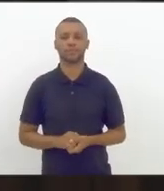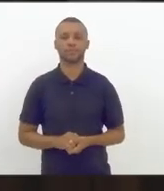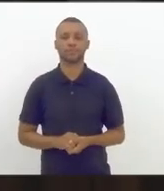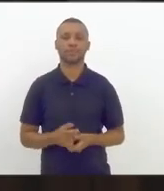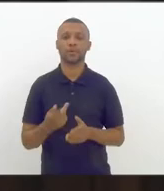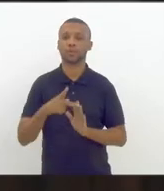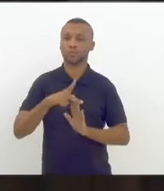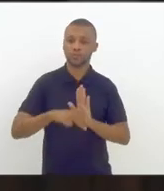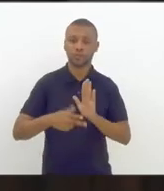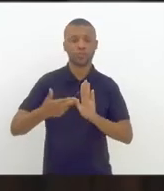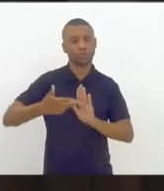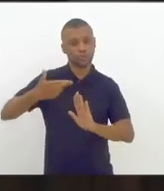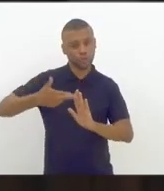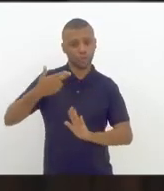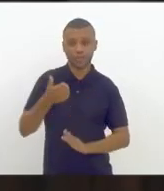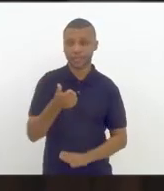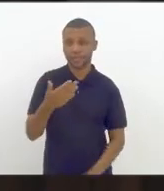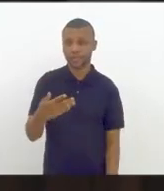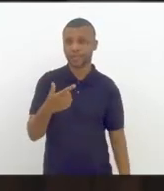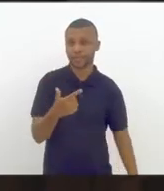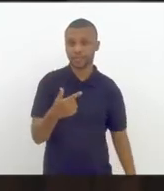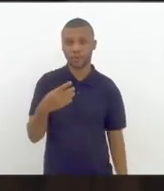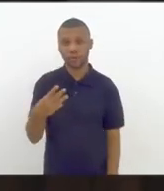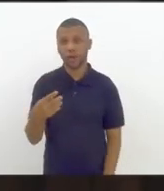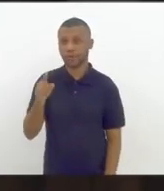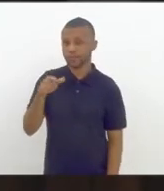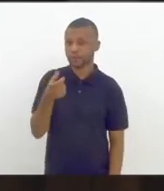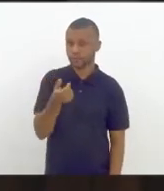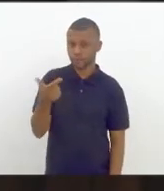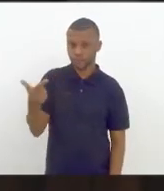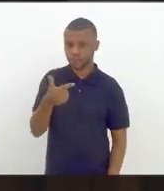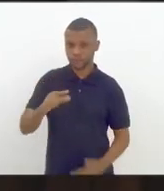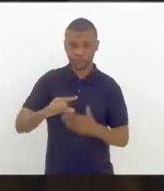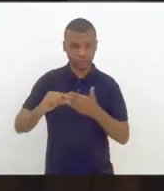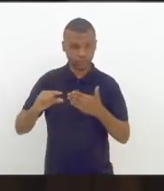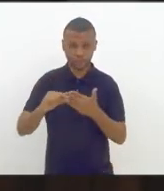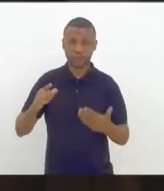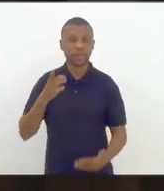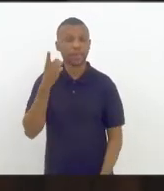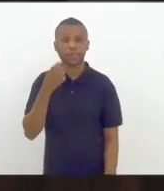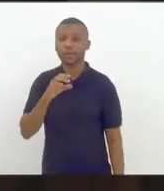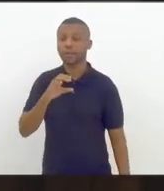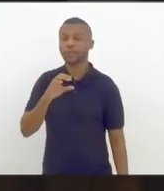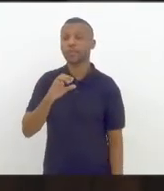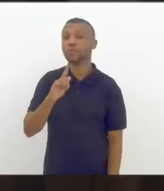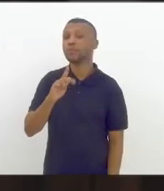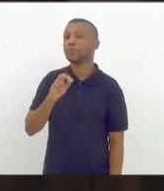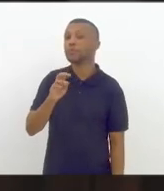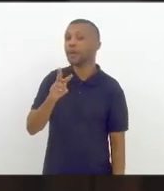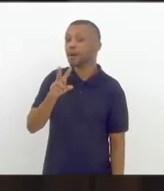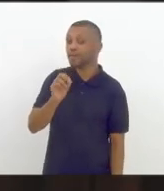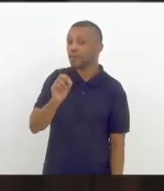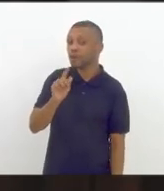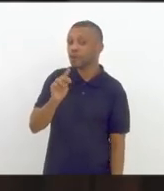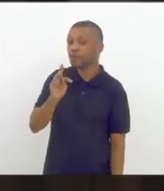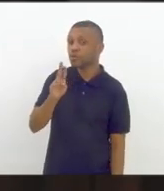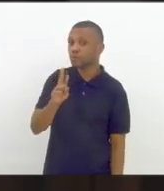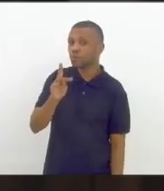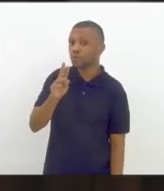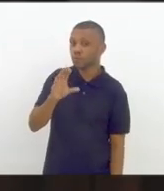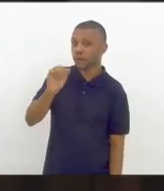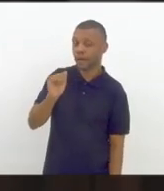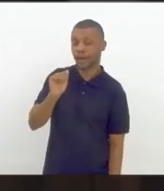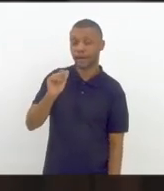Projeto de resolução 1324 de 22, de autoria do deputado Gustavo Tutuca, retirada a pedido do autor. Projeto de